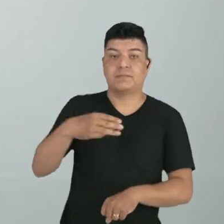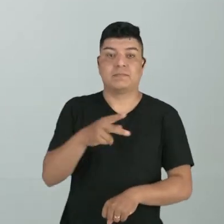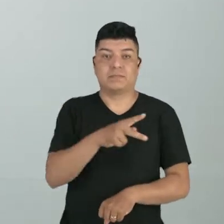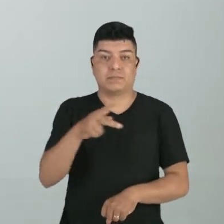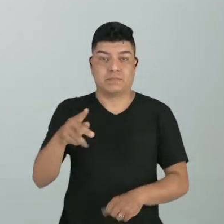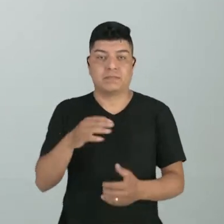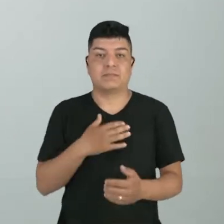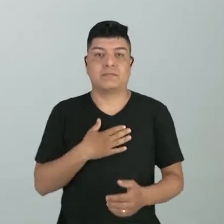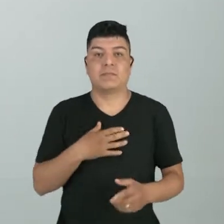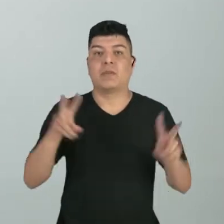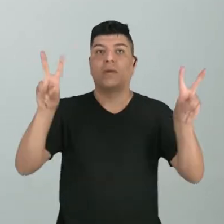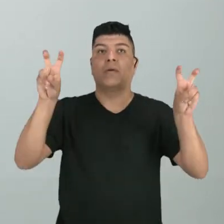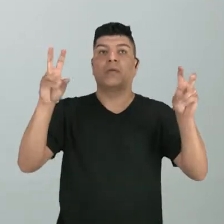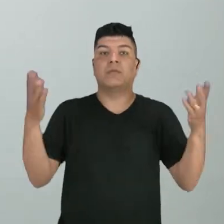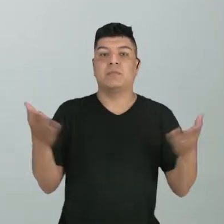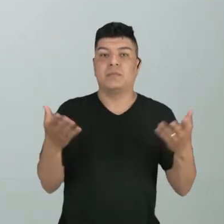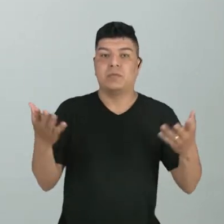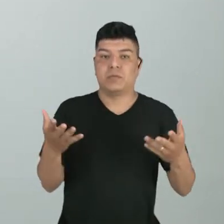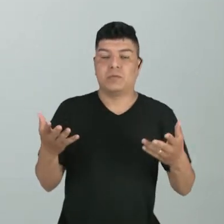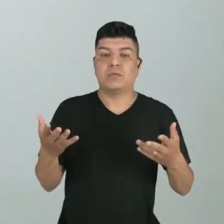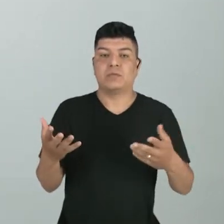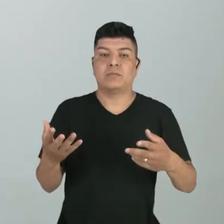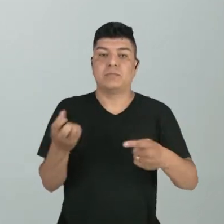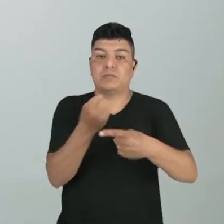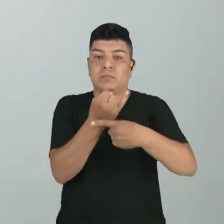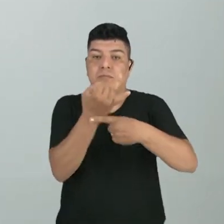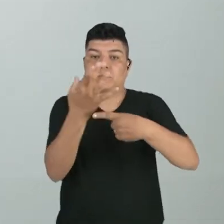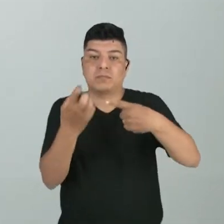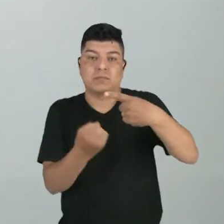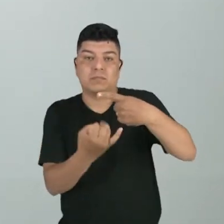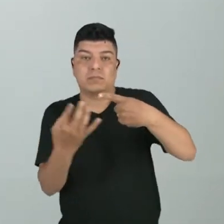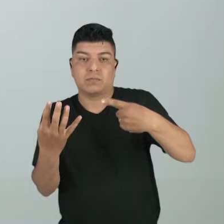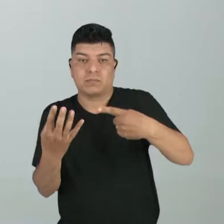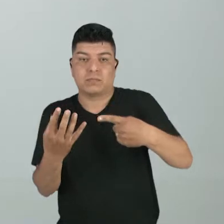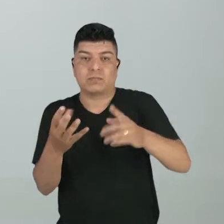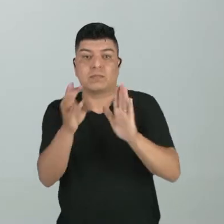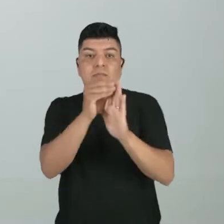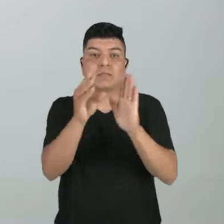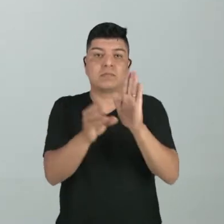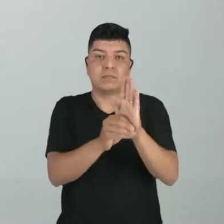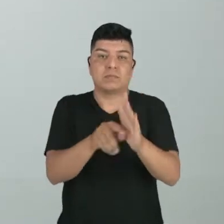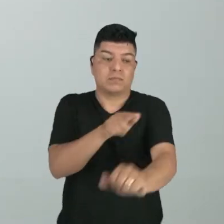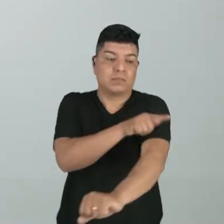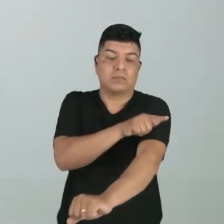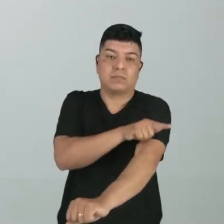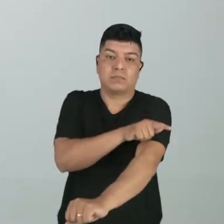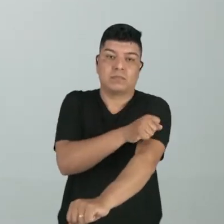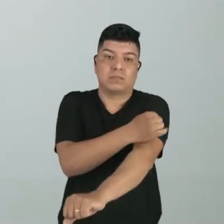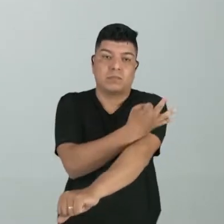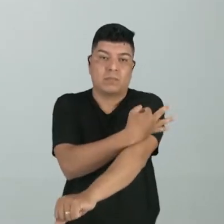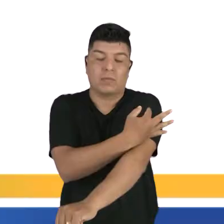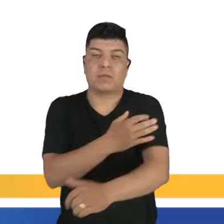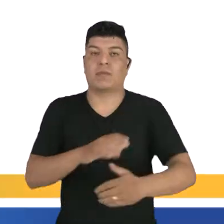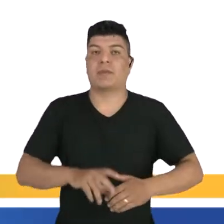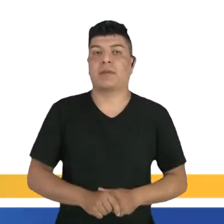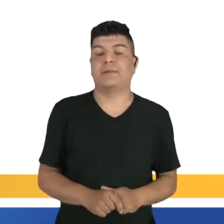sobre frações, conteúdo do 7º ano do ensino fundamental. Vamos lá?